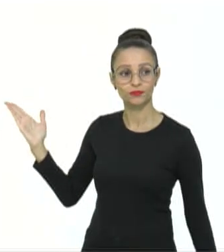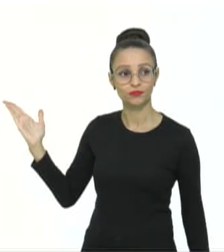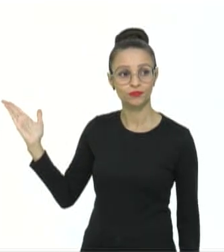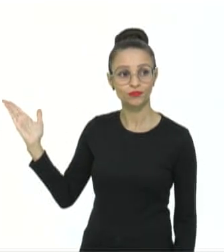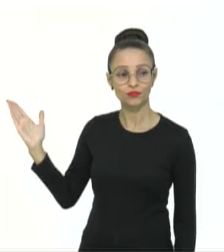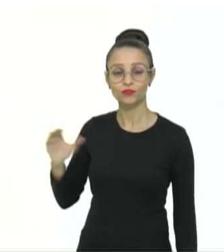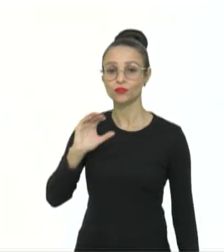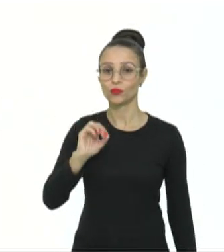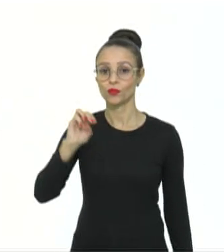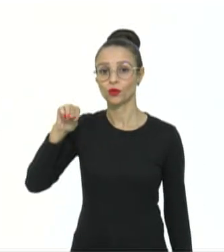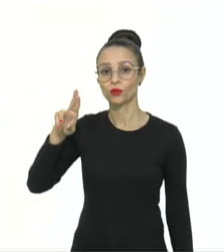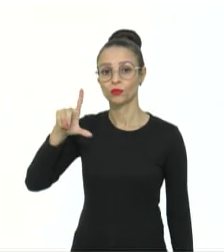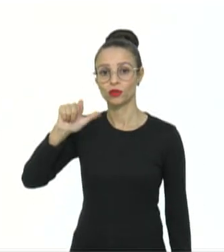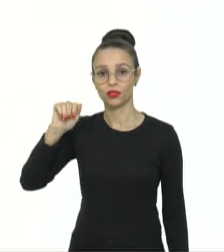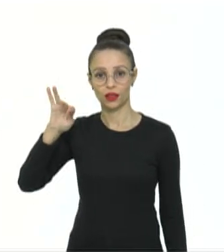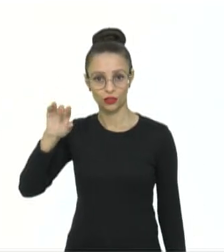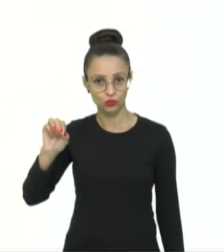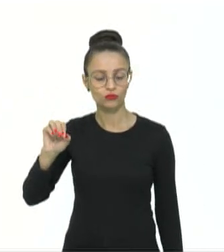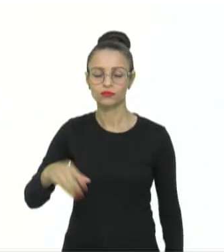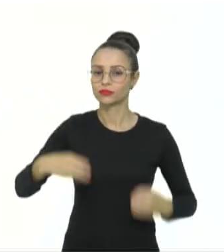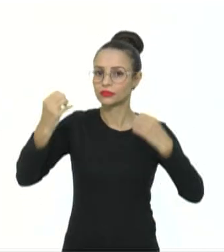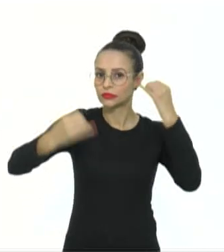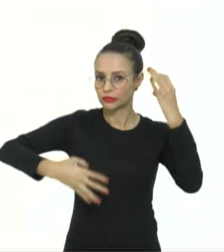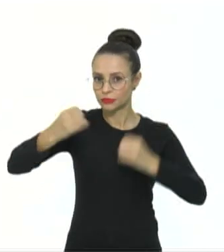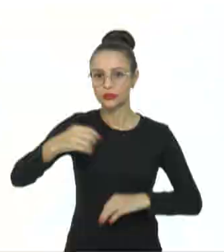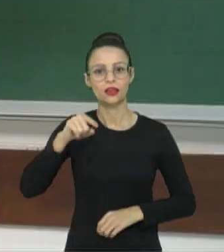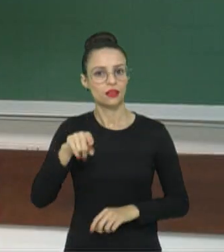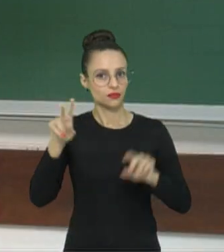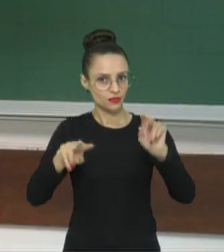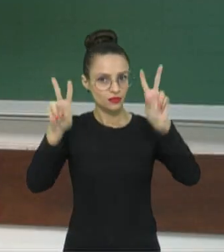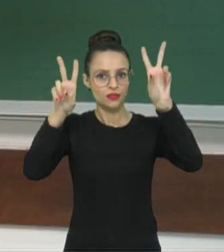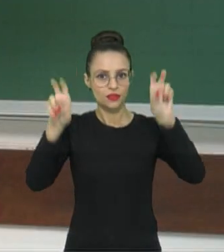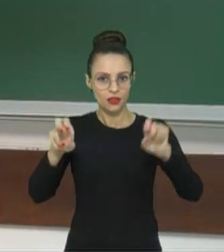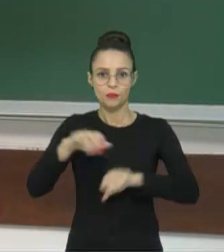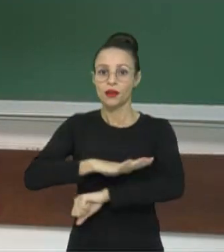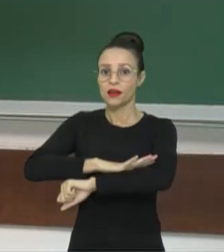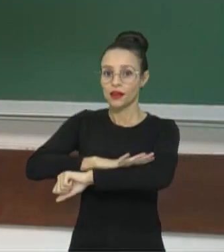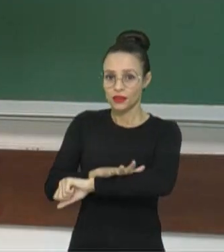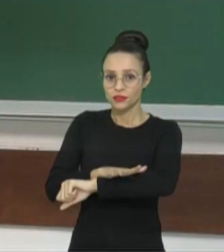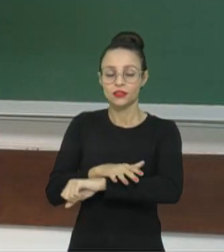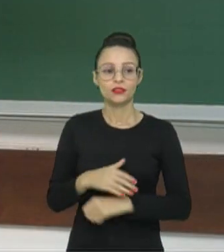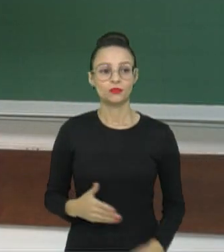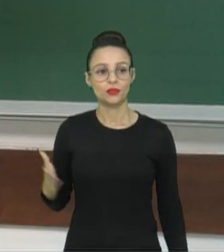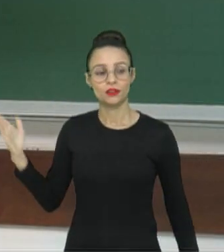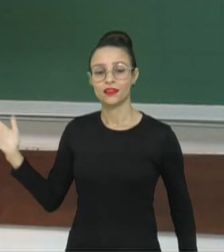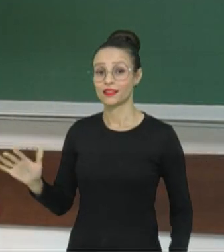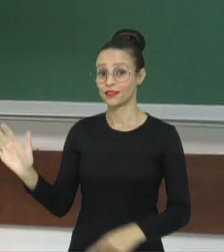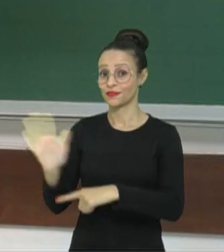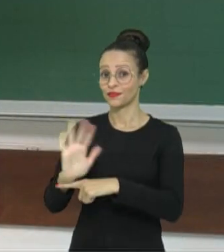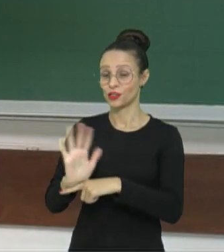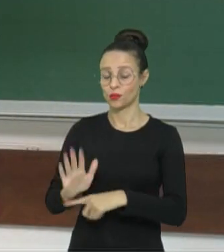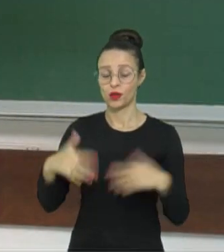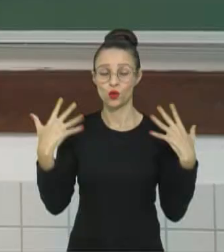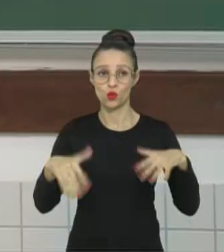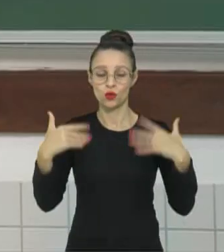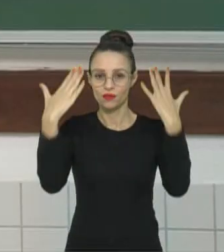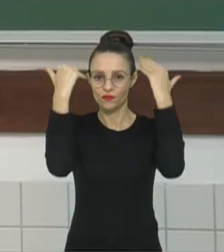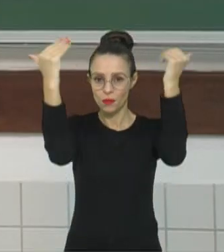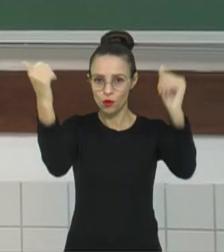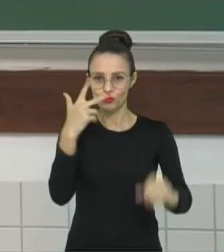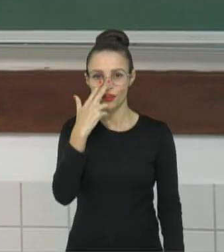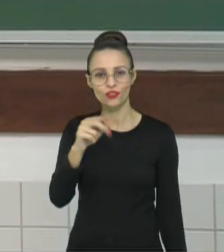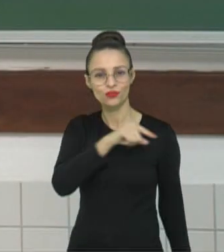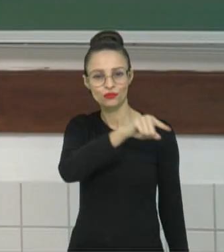O Mulato, que vai tratar esse tema de racismo, e um filme bem conhecido, acredito que